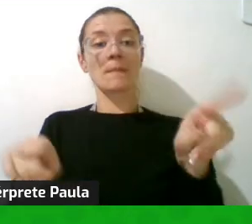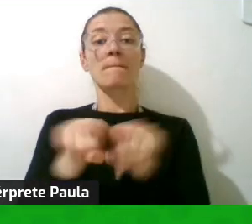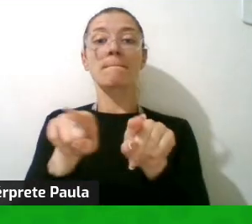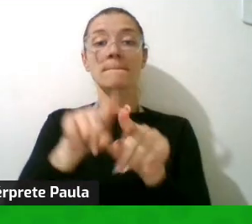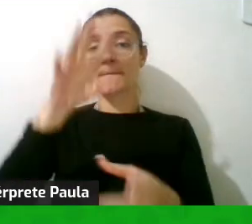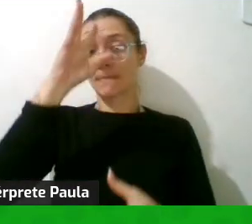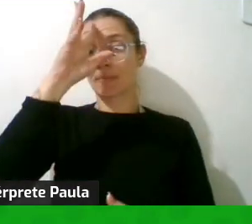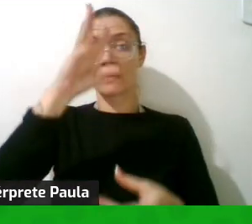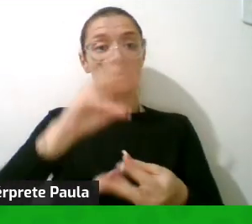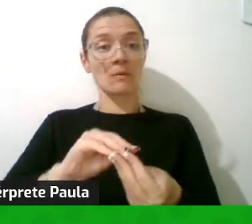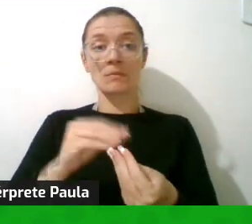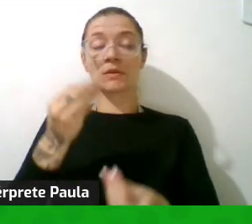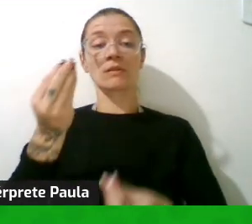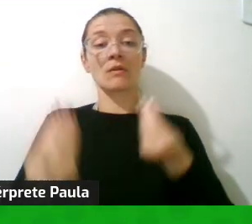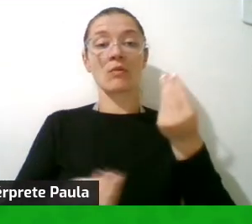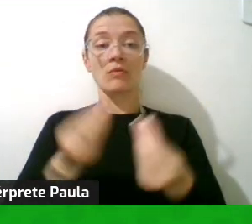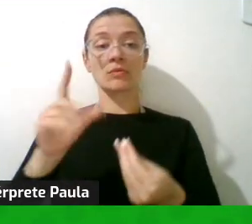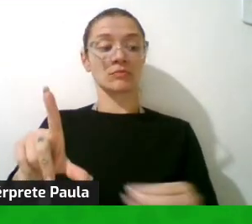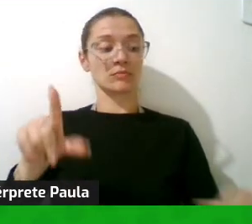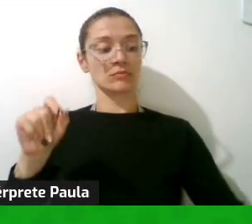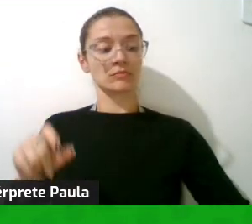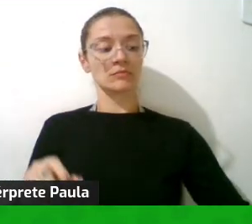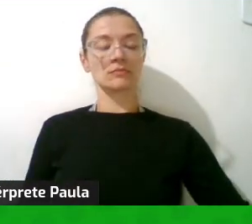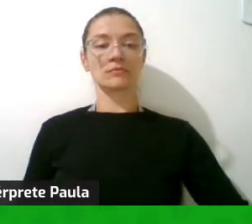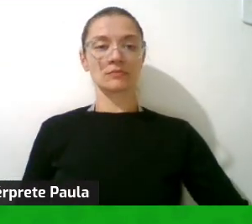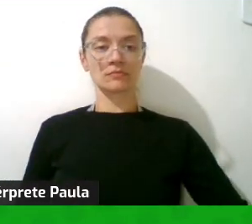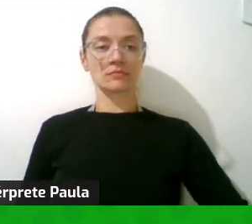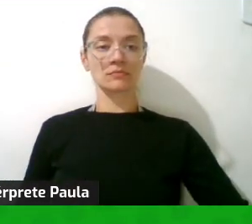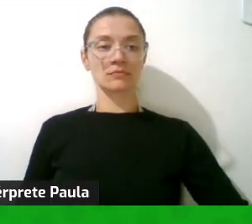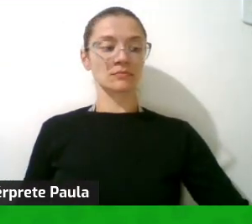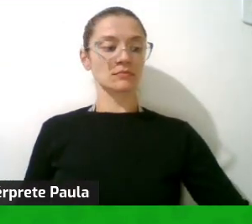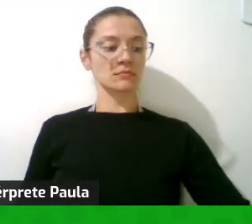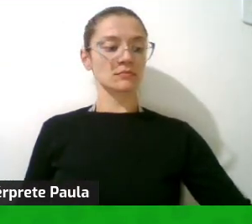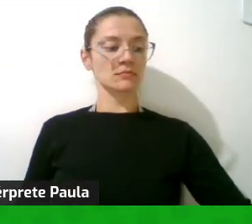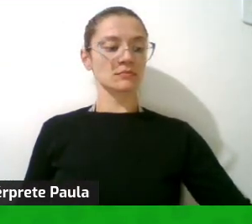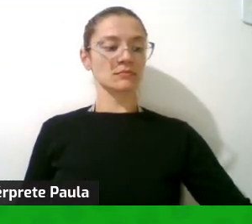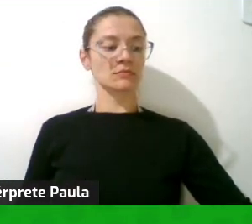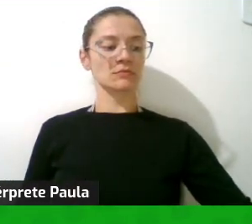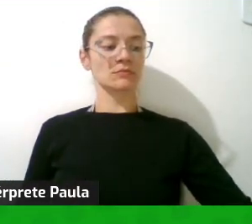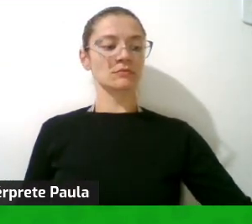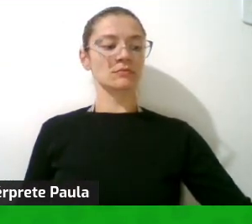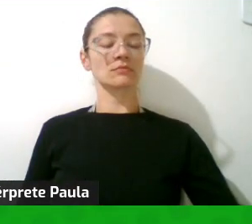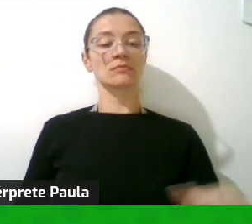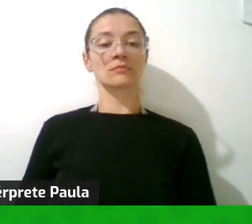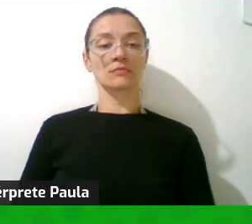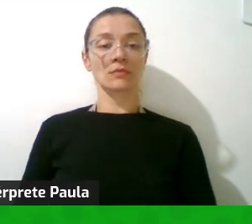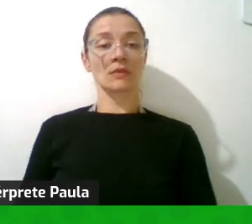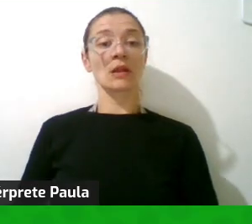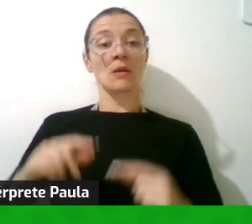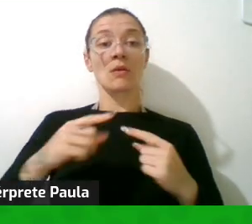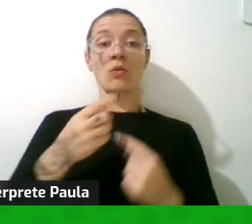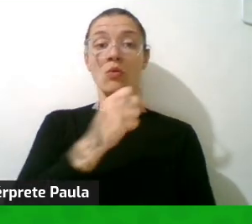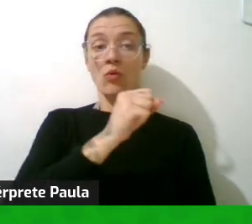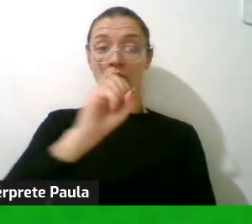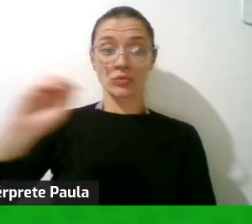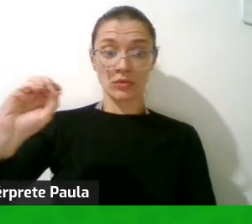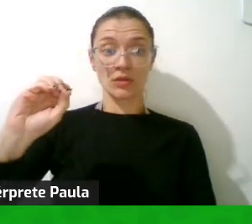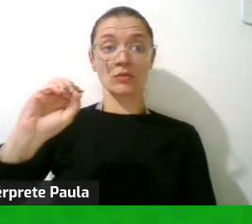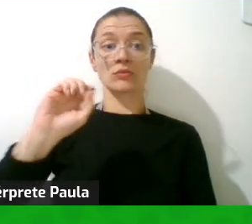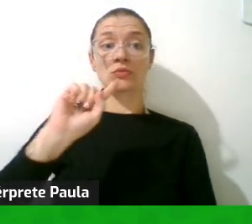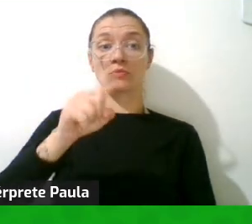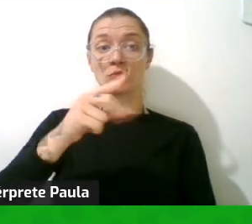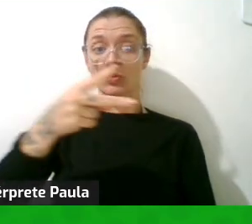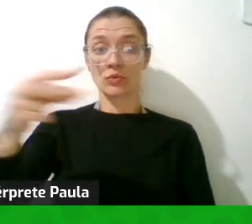entender basicamente quando eu seleciono. Então, se eu tenho ali janeiro, fevereiro, março, janeiro eu gastei 800, depois 1.200, 950,